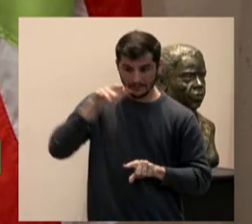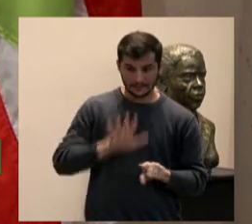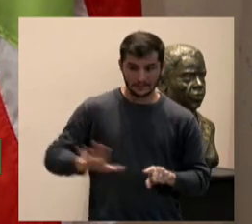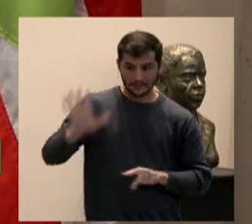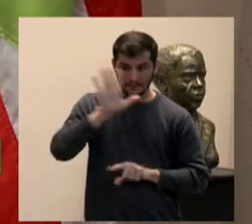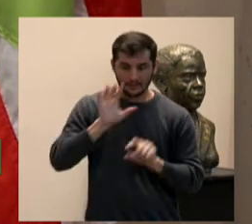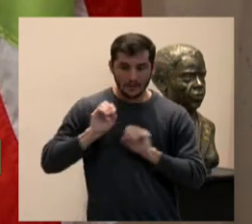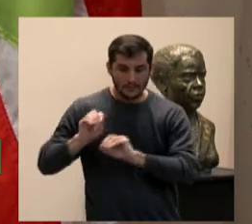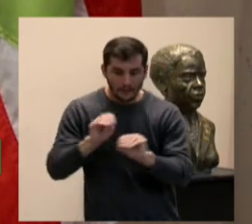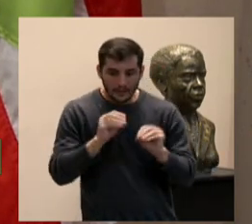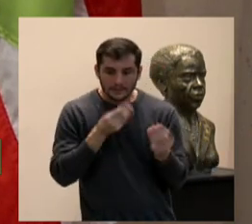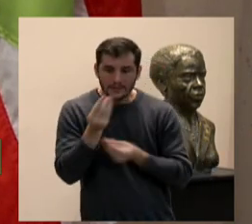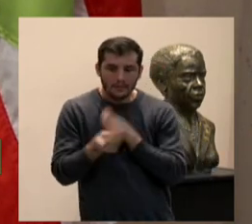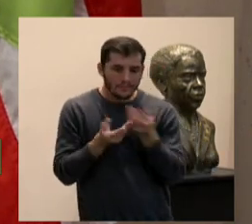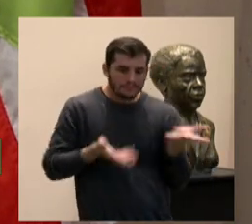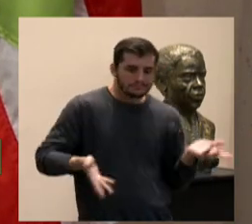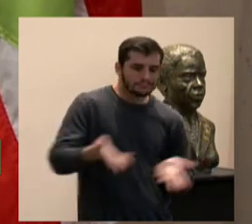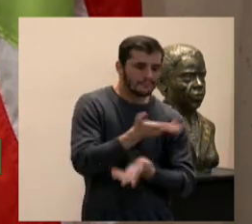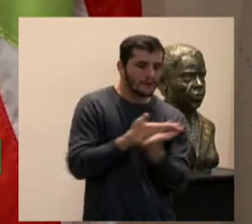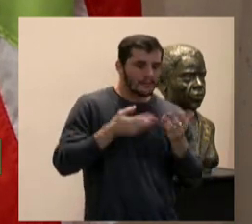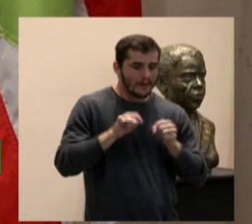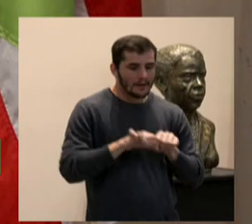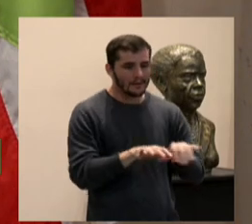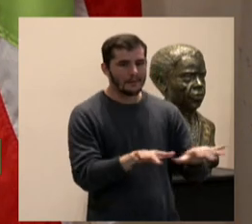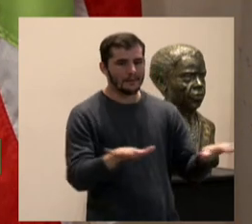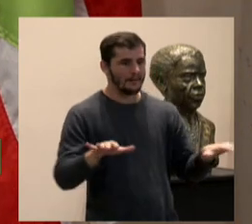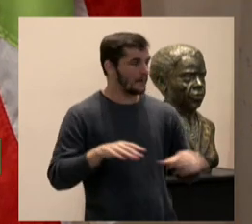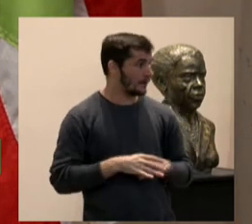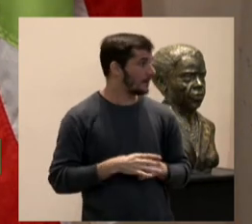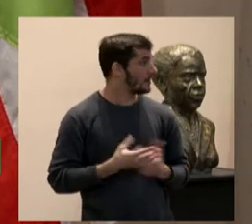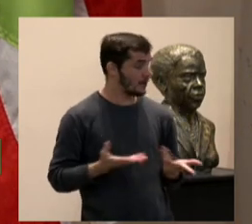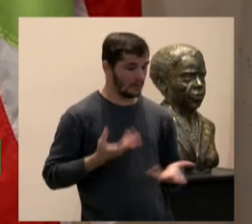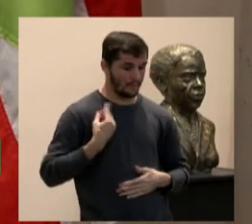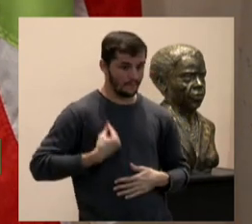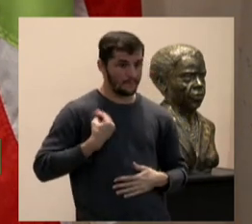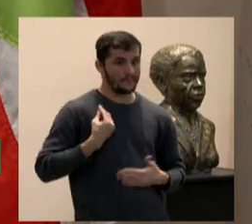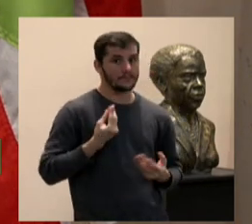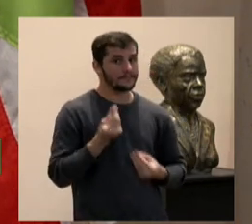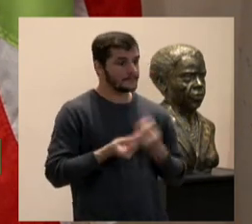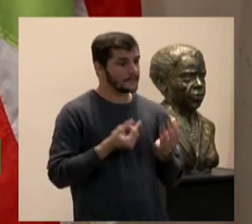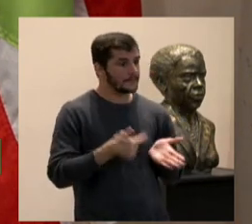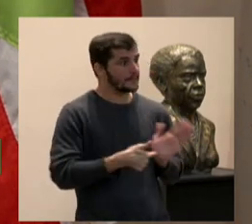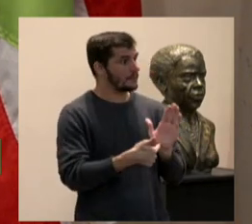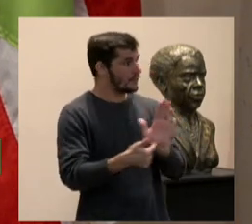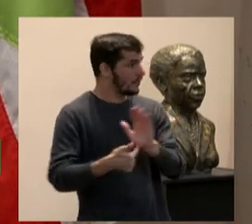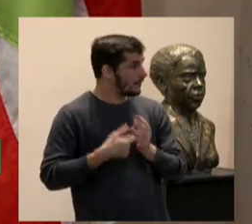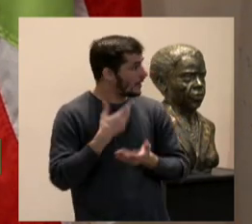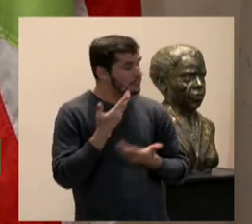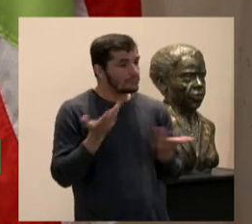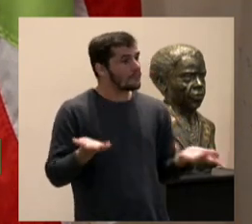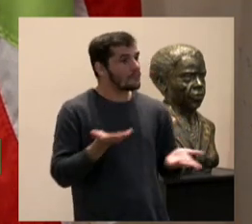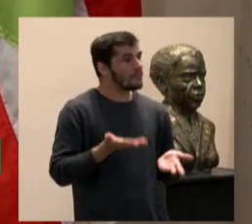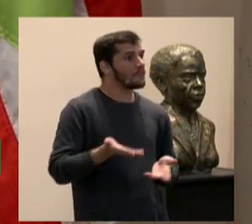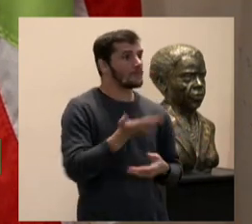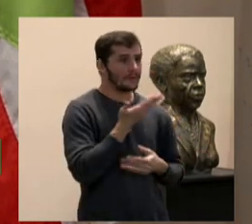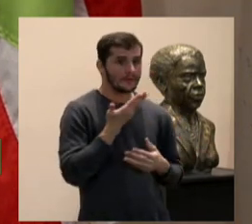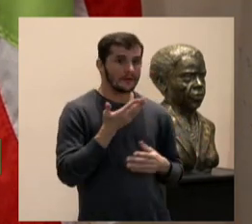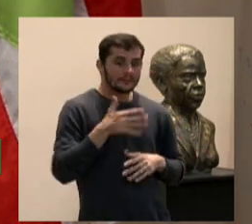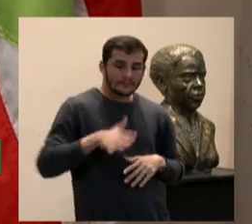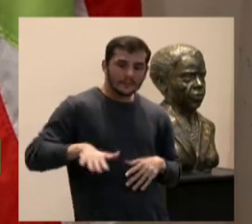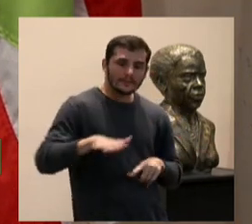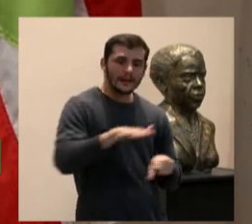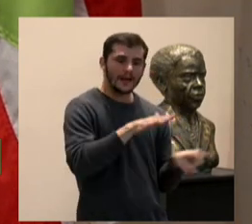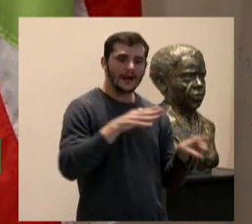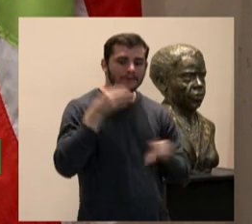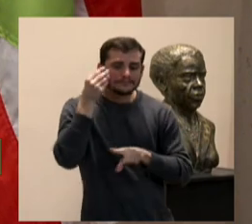que a reflexão inicial que eu quero colocar para todos e todas vocês aqui é de que forma as suas áreas, as suas